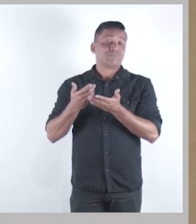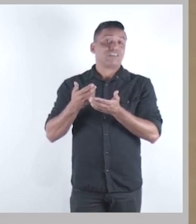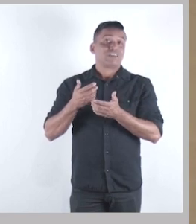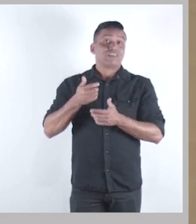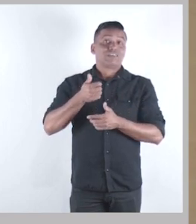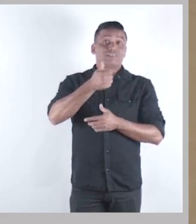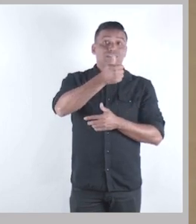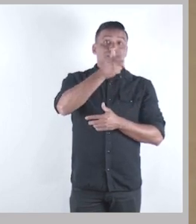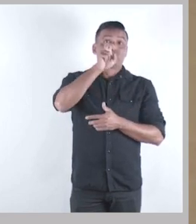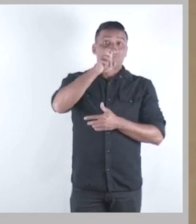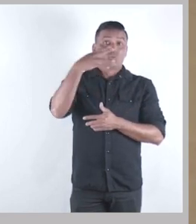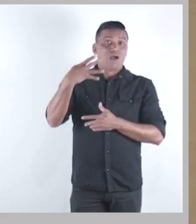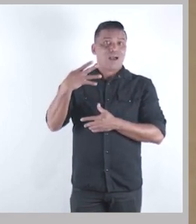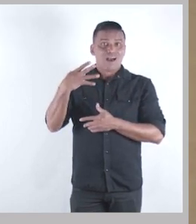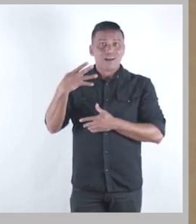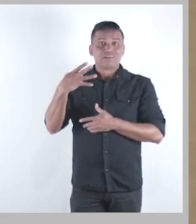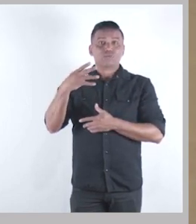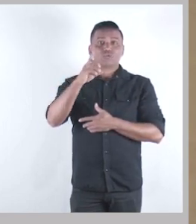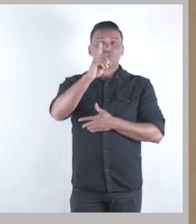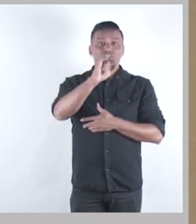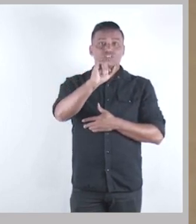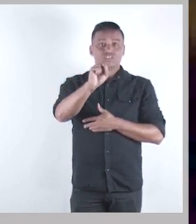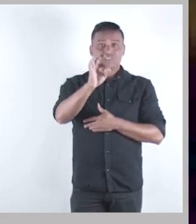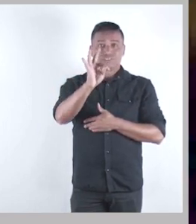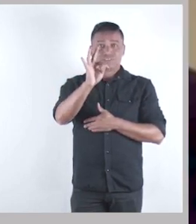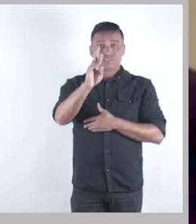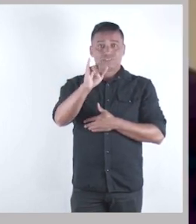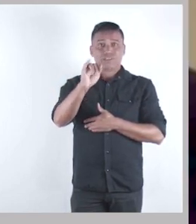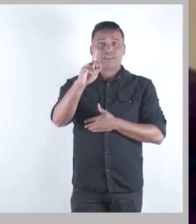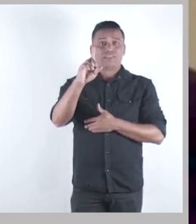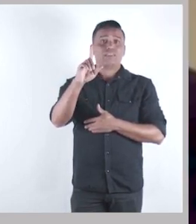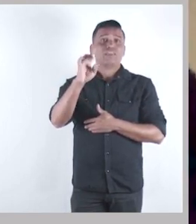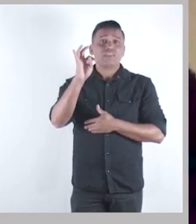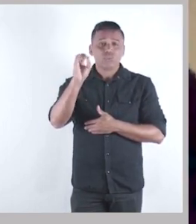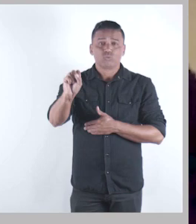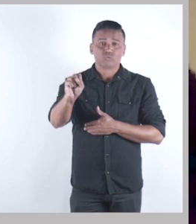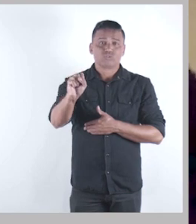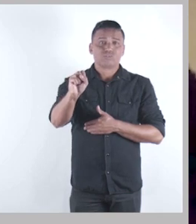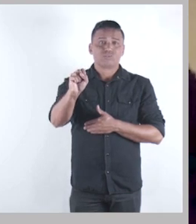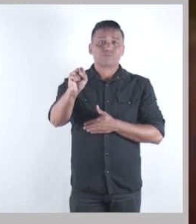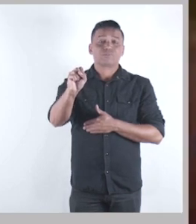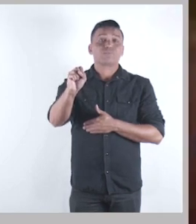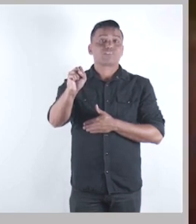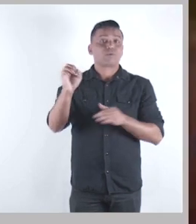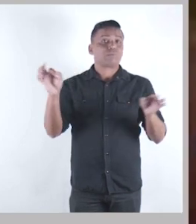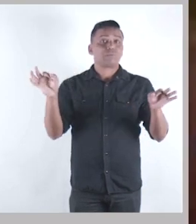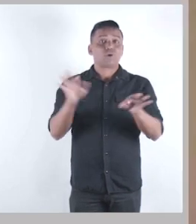distritos. Ora, dos 154 distritos, nós só temos